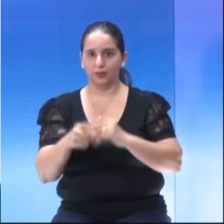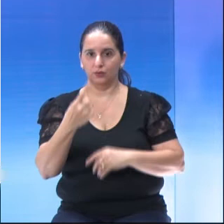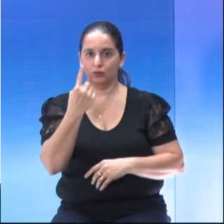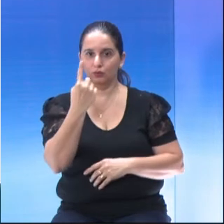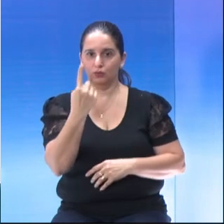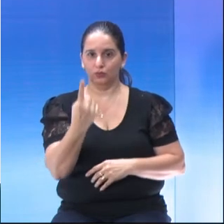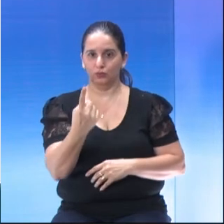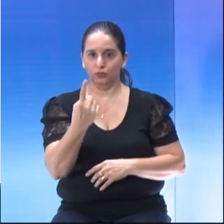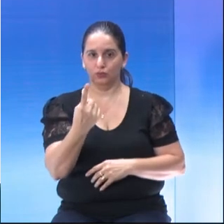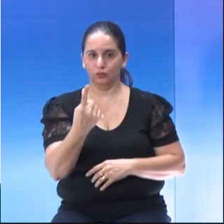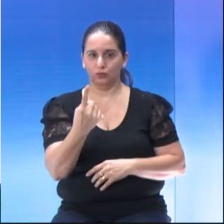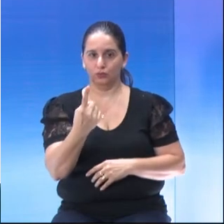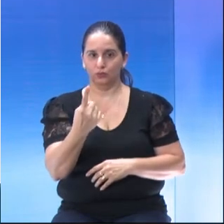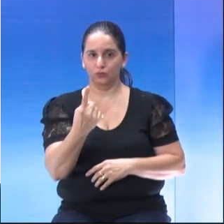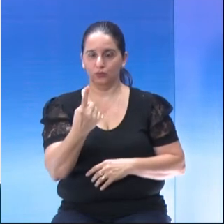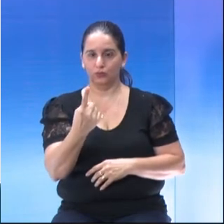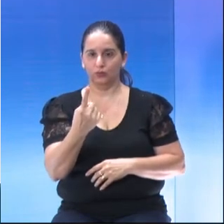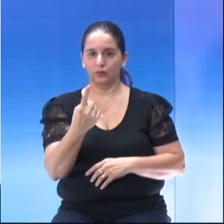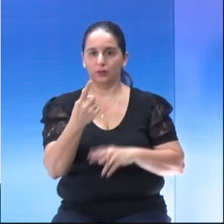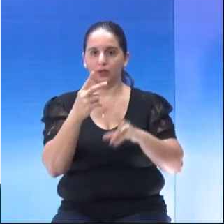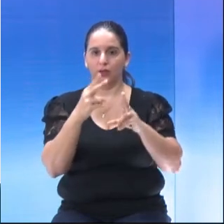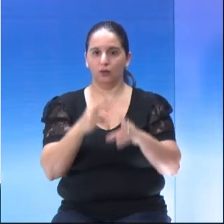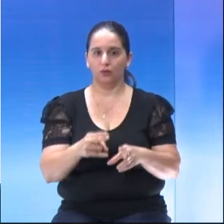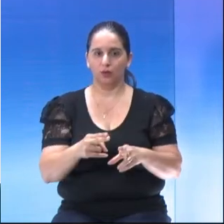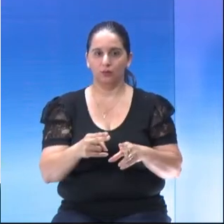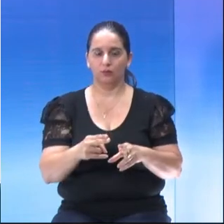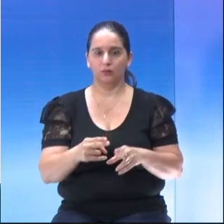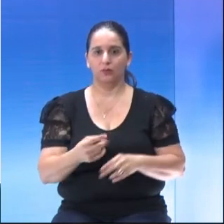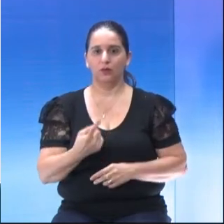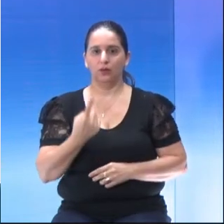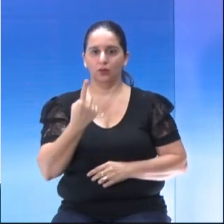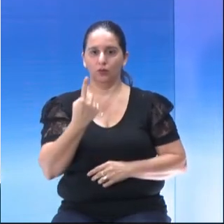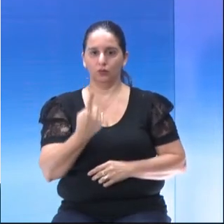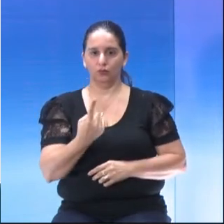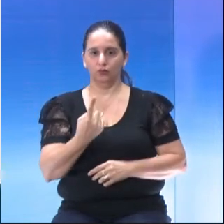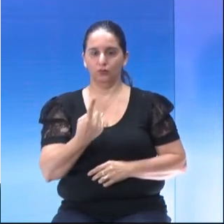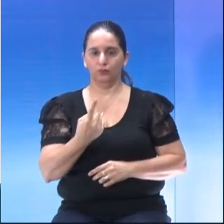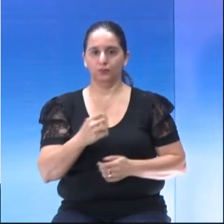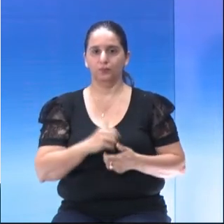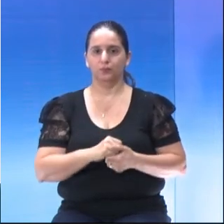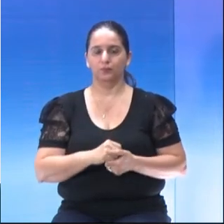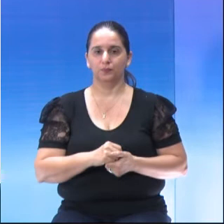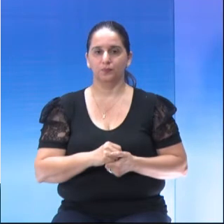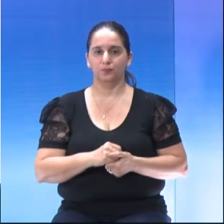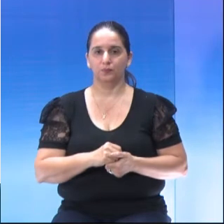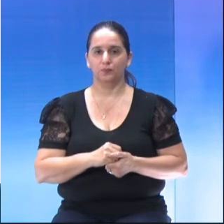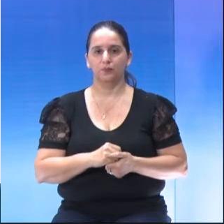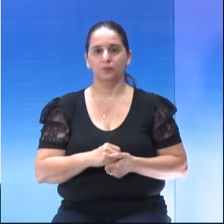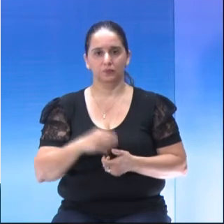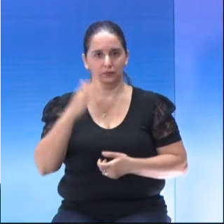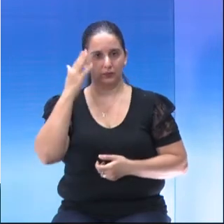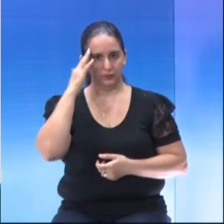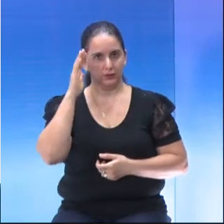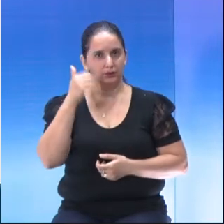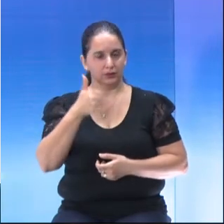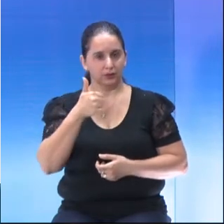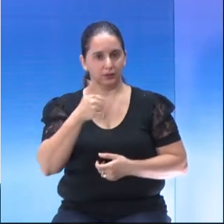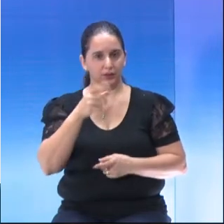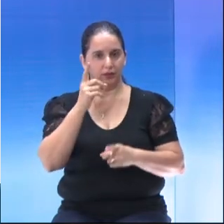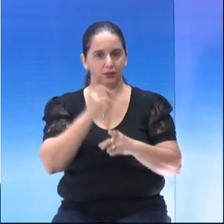2, menos a área do triângulo 2, que é 1. A área do triângulo 3 vale 1.